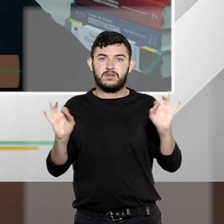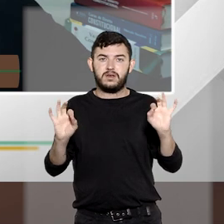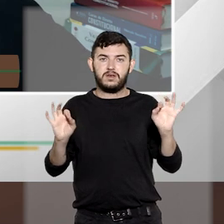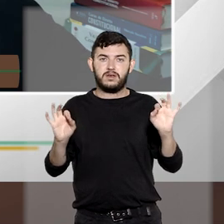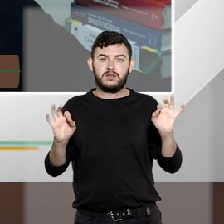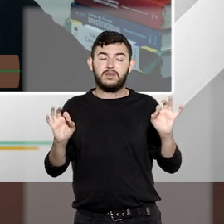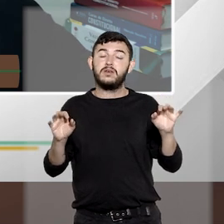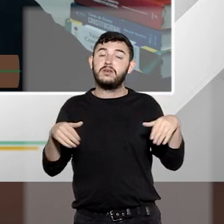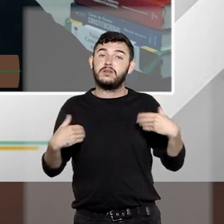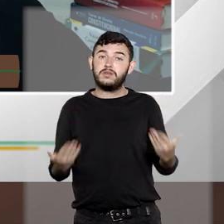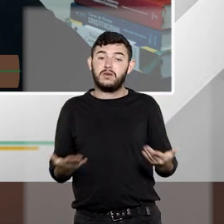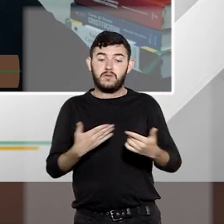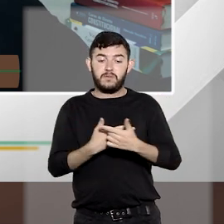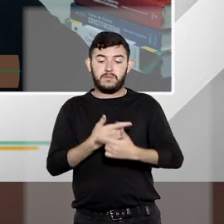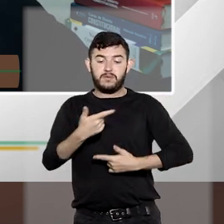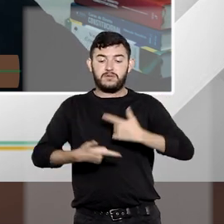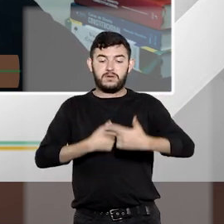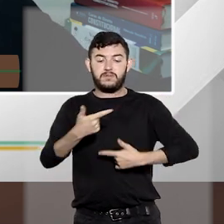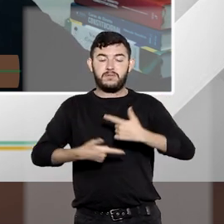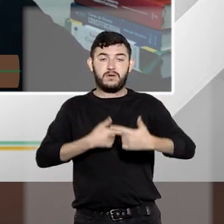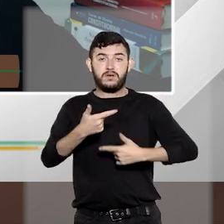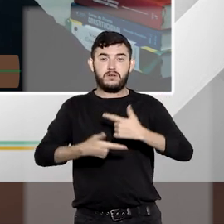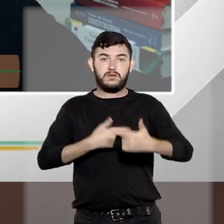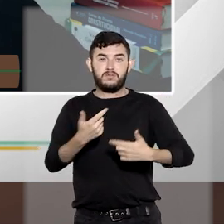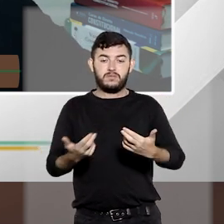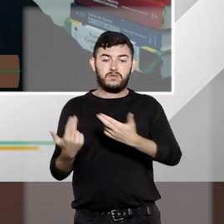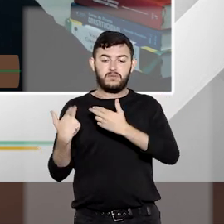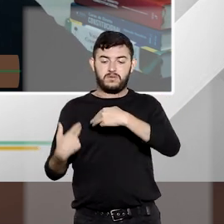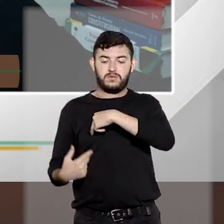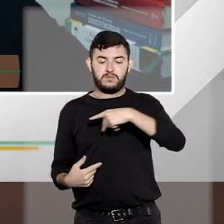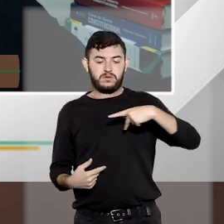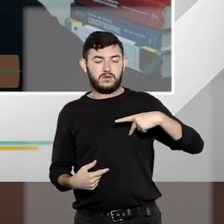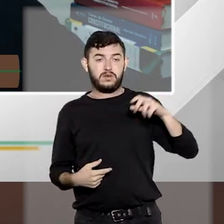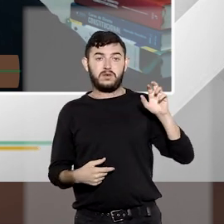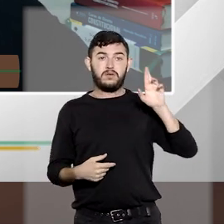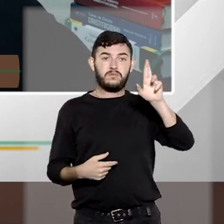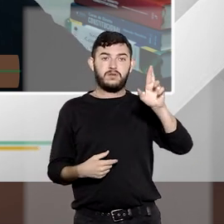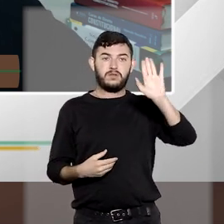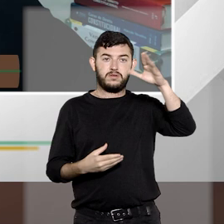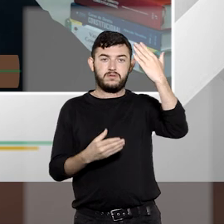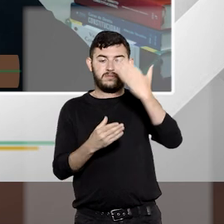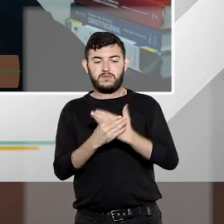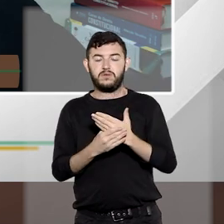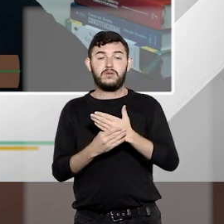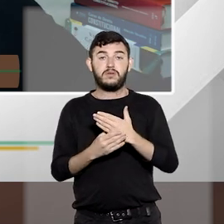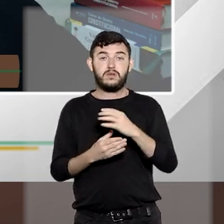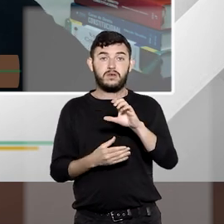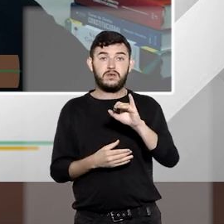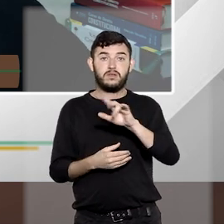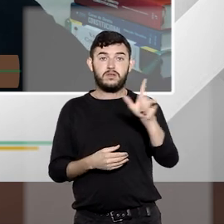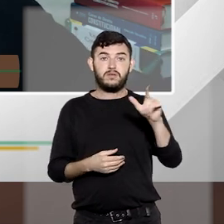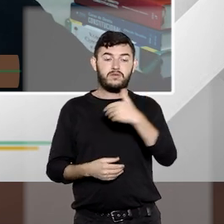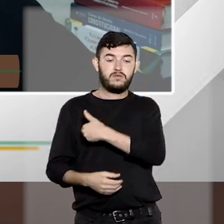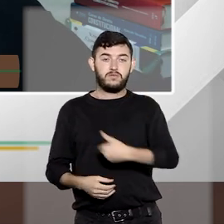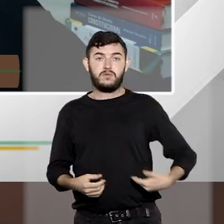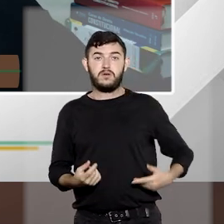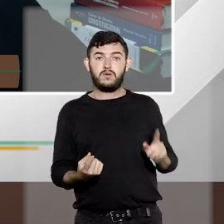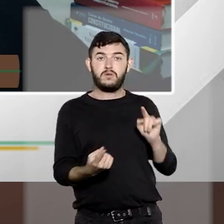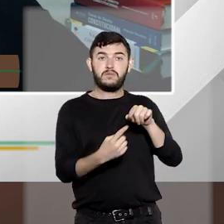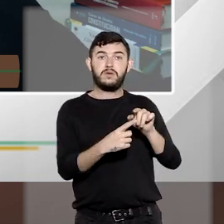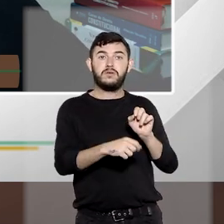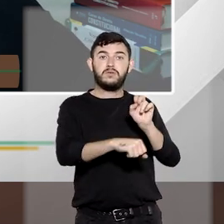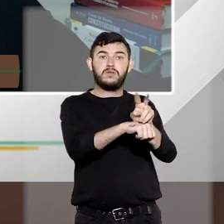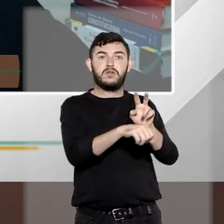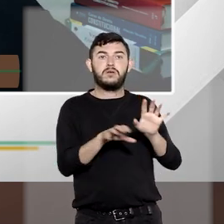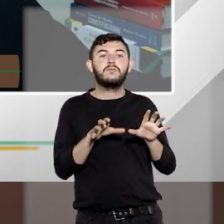Tá? O Ministério Público, ele é o titular, no caso aqui, da ação civil pública, e um dos seus deveres, né, é zelar ali pela tutela de interesses da